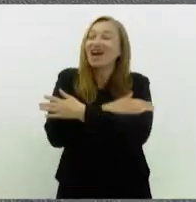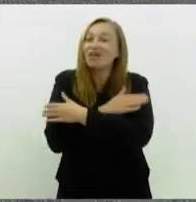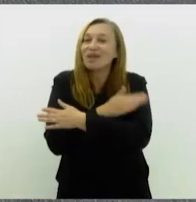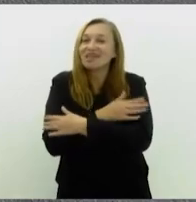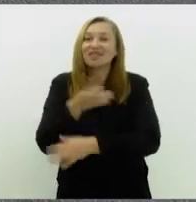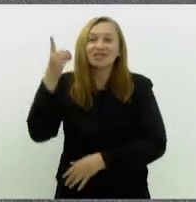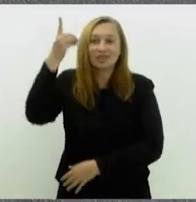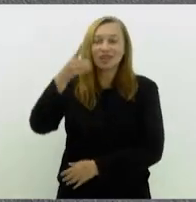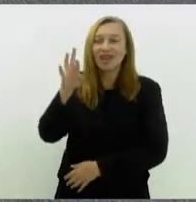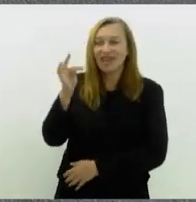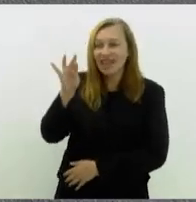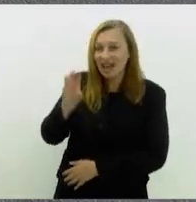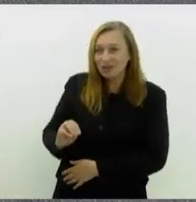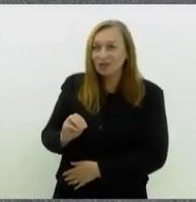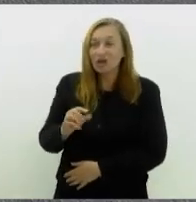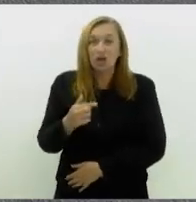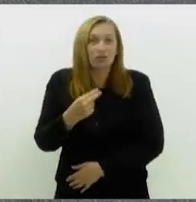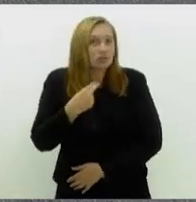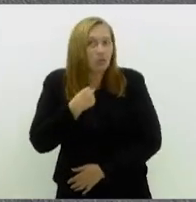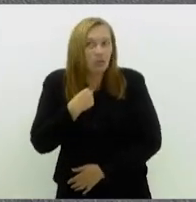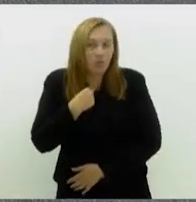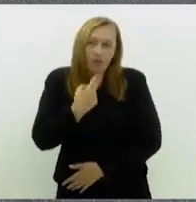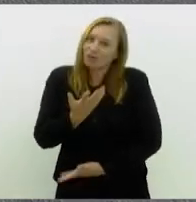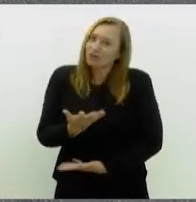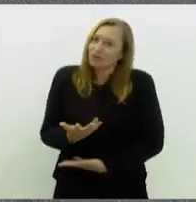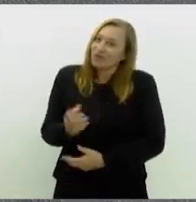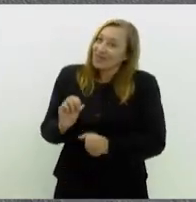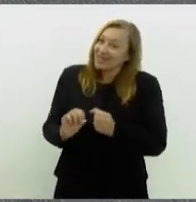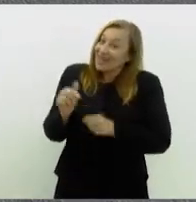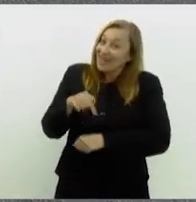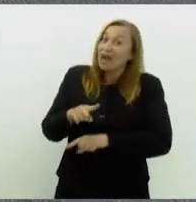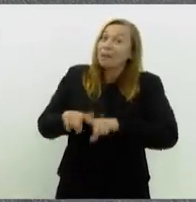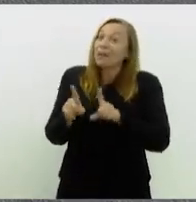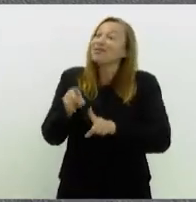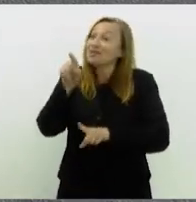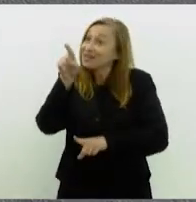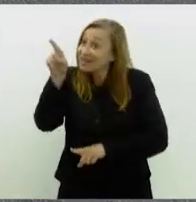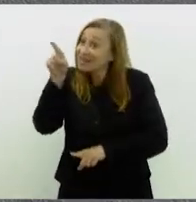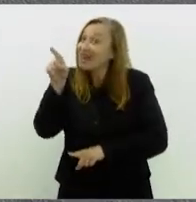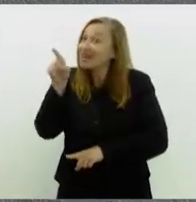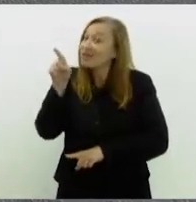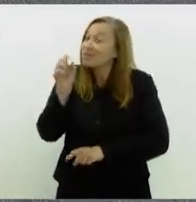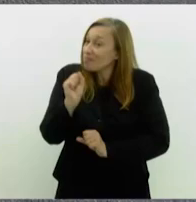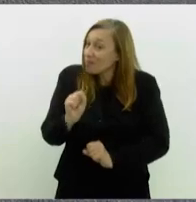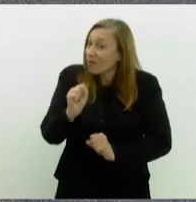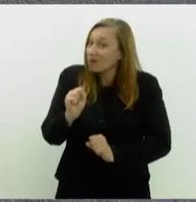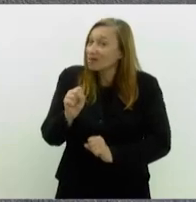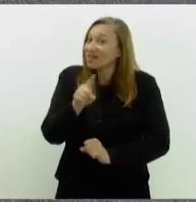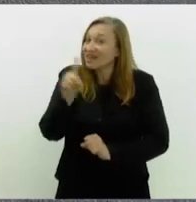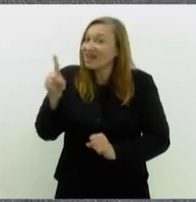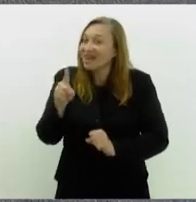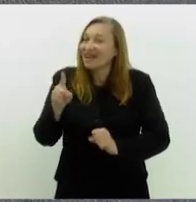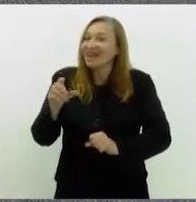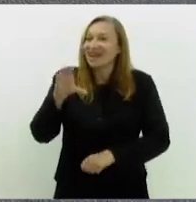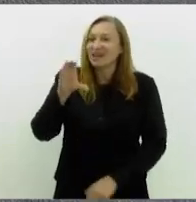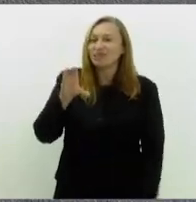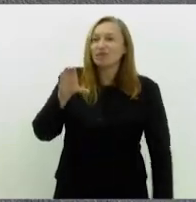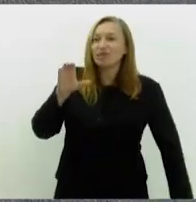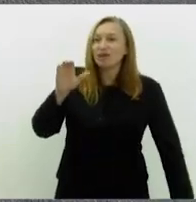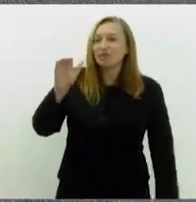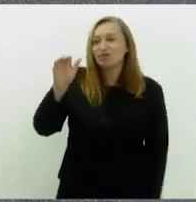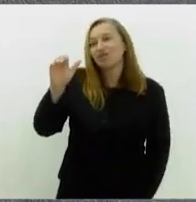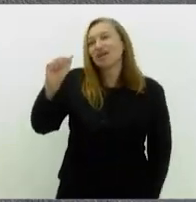Deputado Renato e eu não posso fazer aqui mas vocês podem fazer aí Afinal é casaca casaca